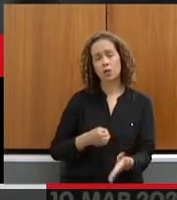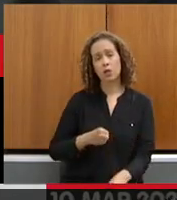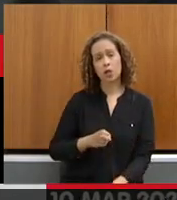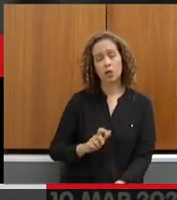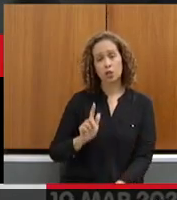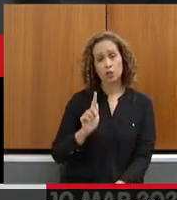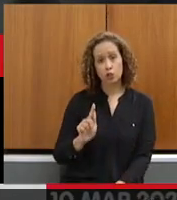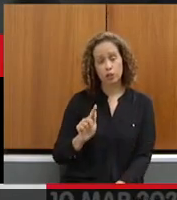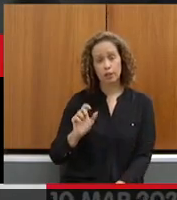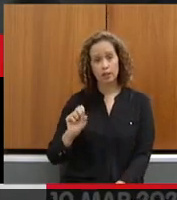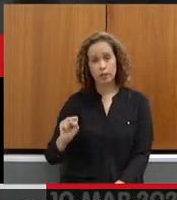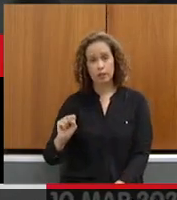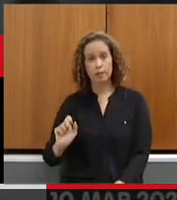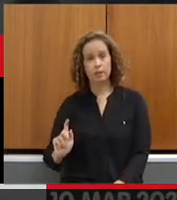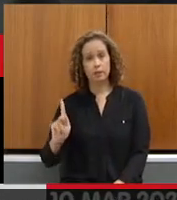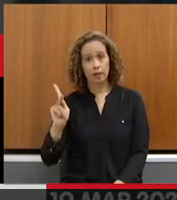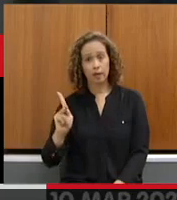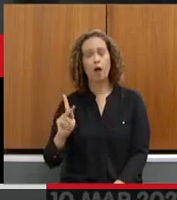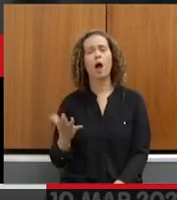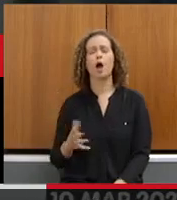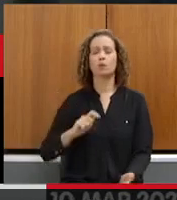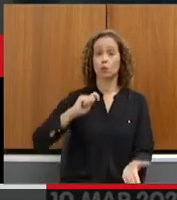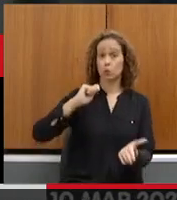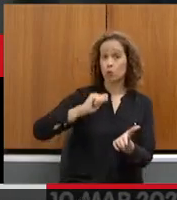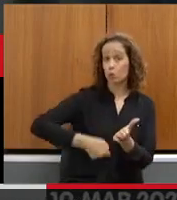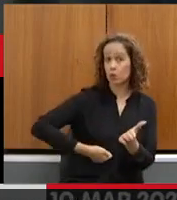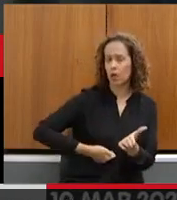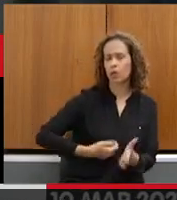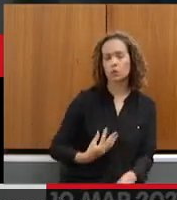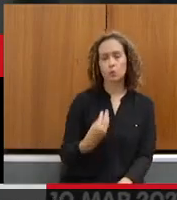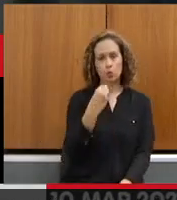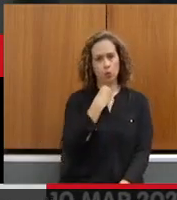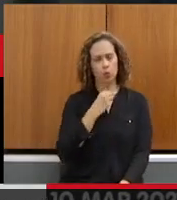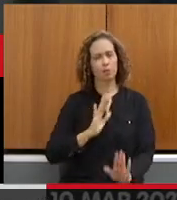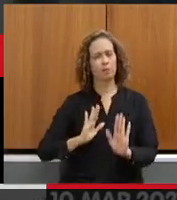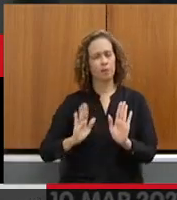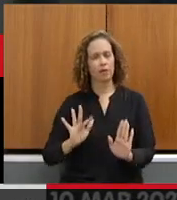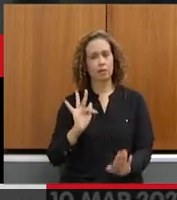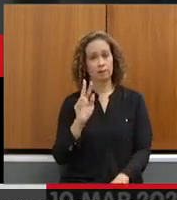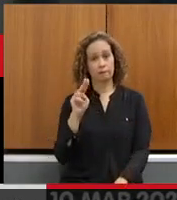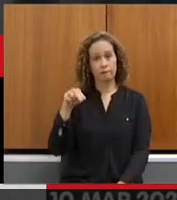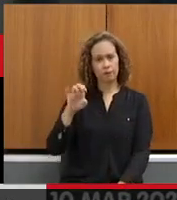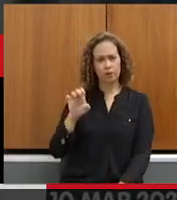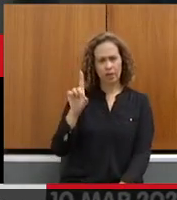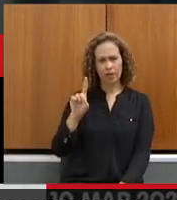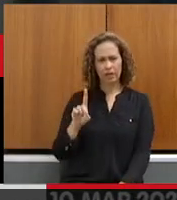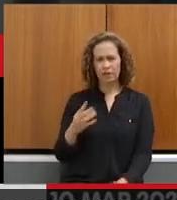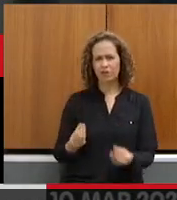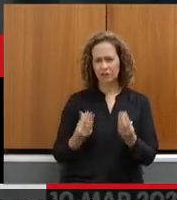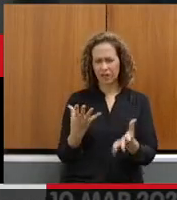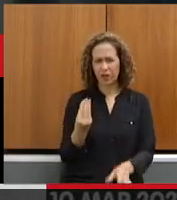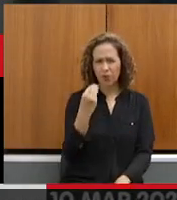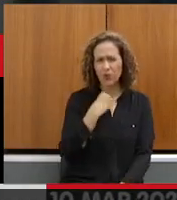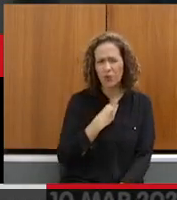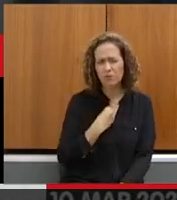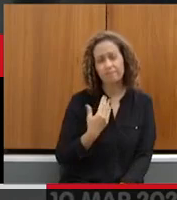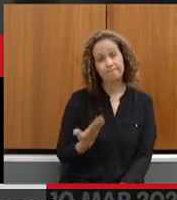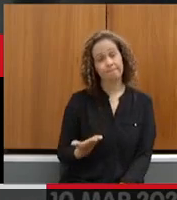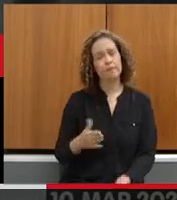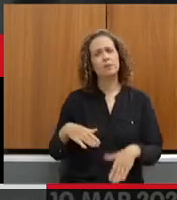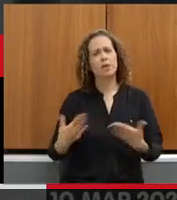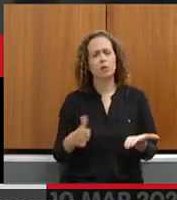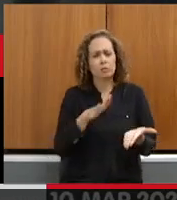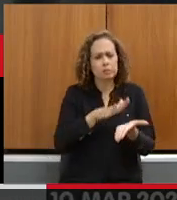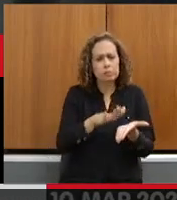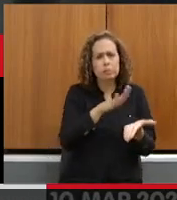é um contrato que dá lucro mas nós temos que lembrar que para falar que a funet de Lucas gente tem que tirar todos os demais gastos inclusive